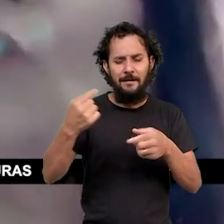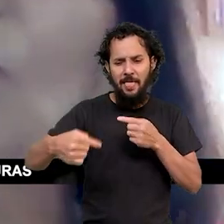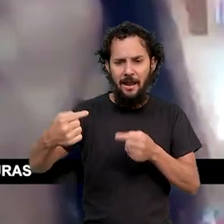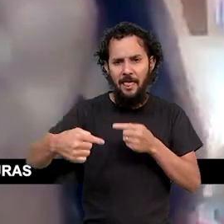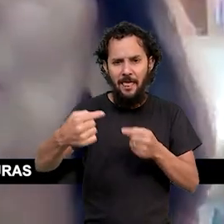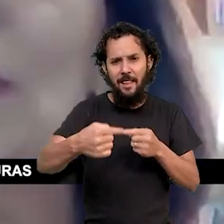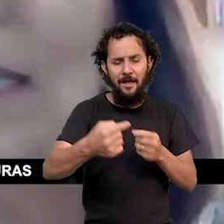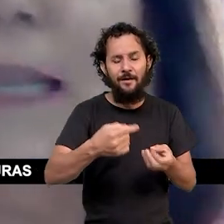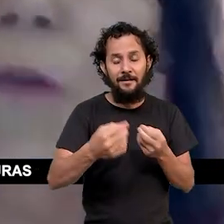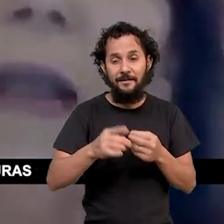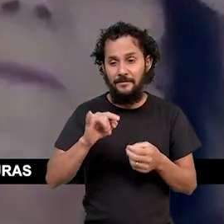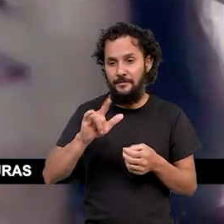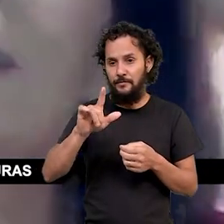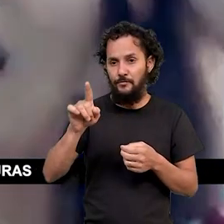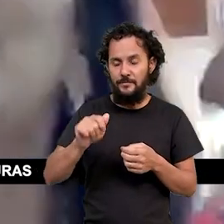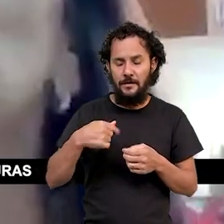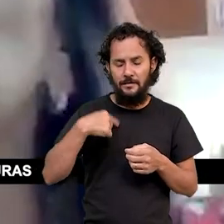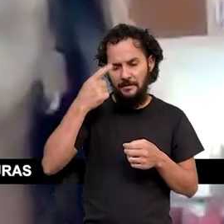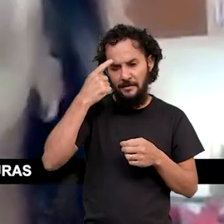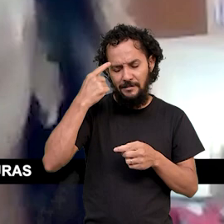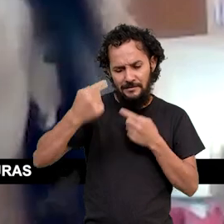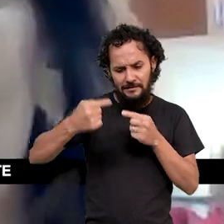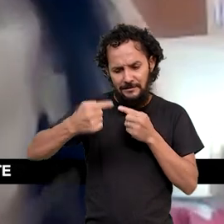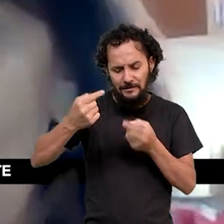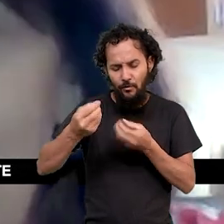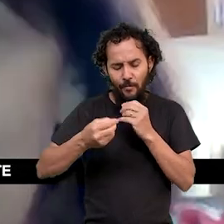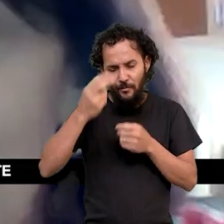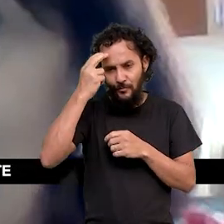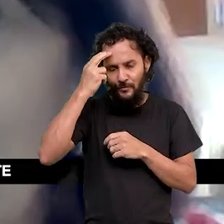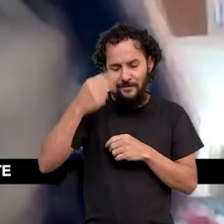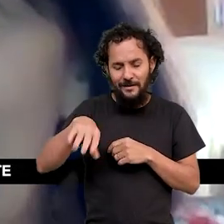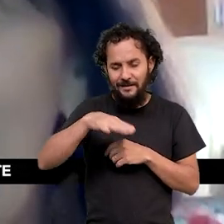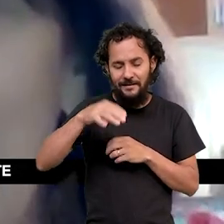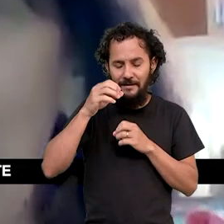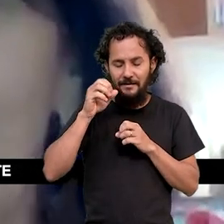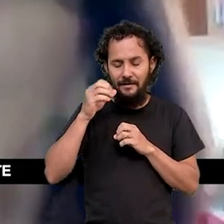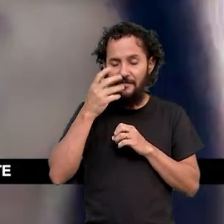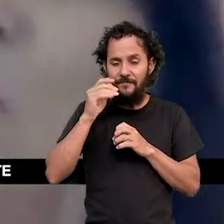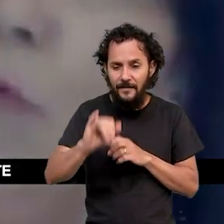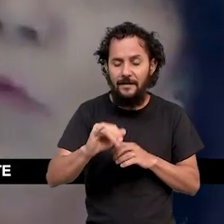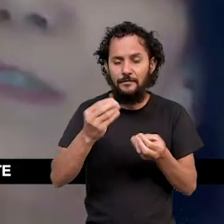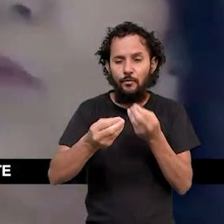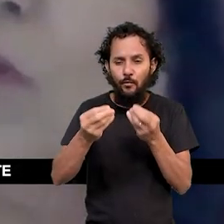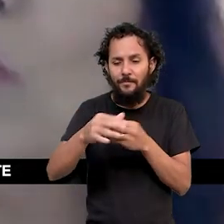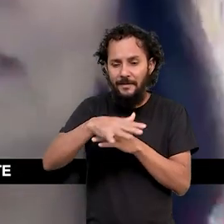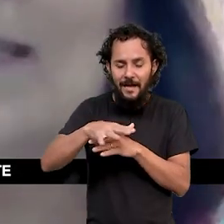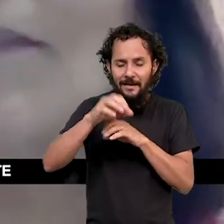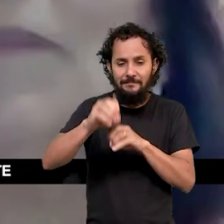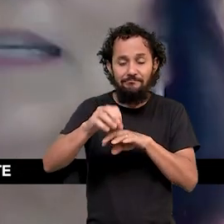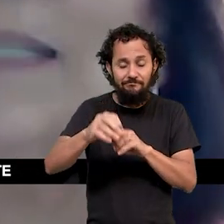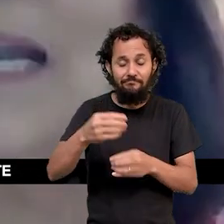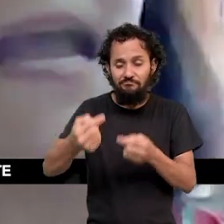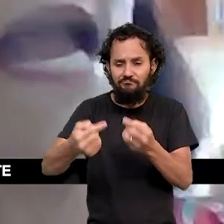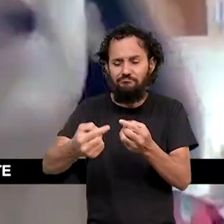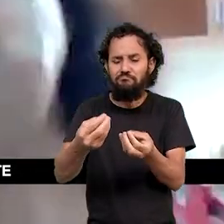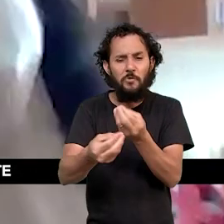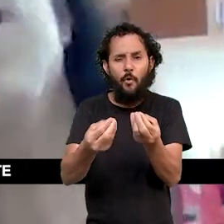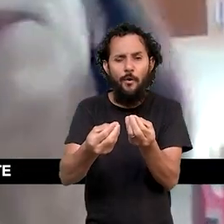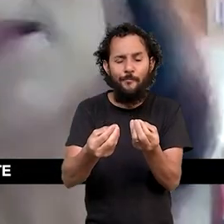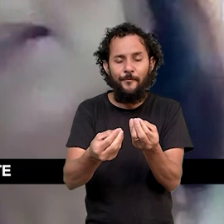estava discutindo, Dilza e eu, pensar nas culturas da infância, nesses mundos e culturas da